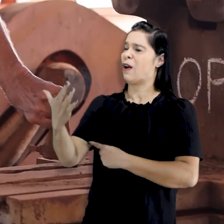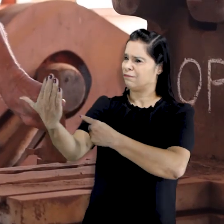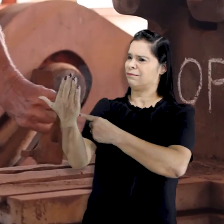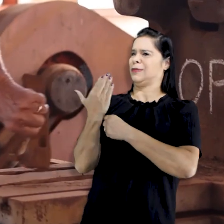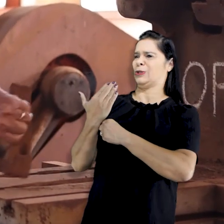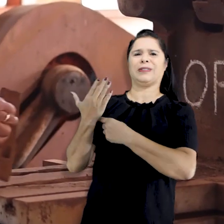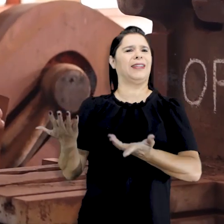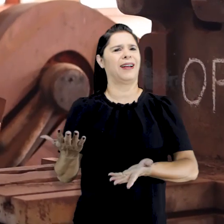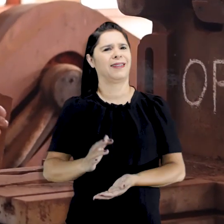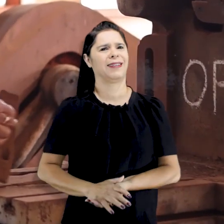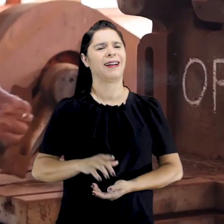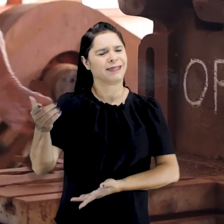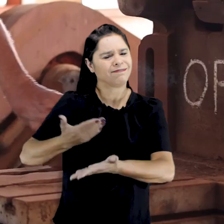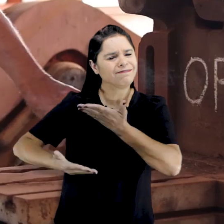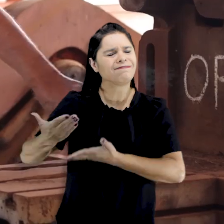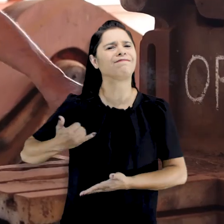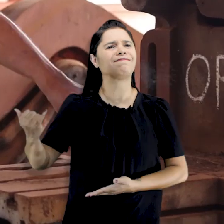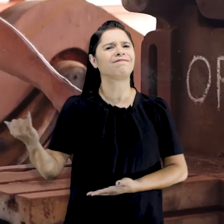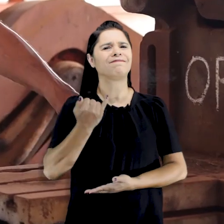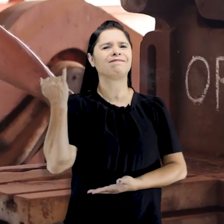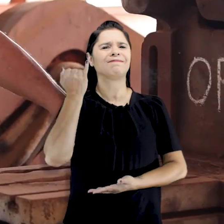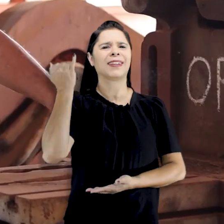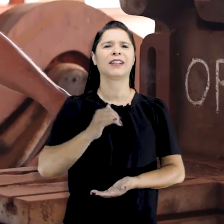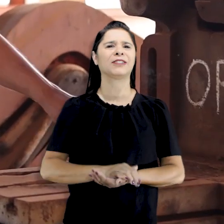colega te ajudar, né? Não tinha